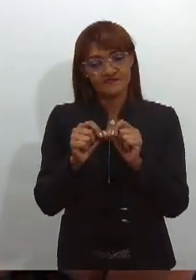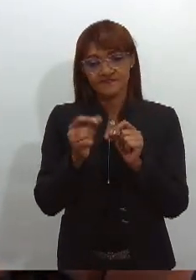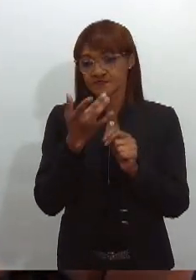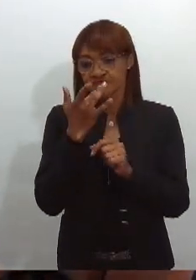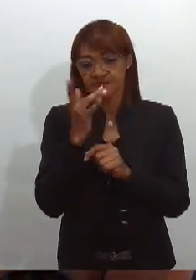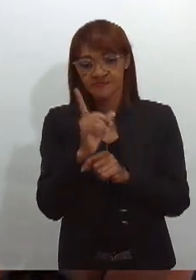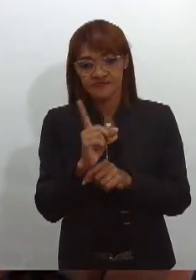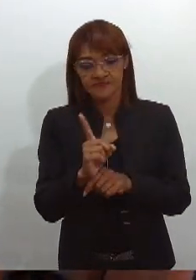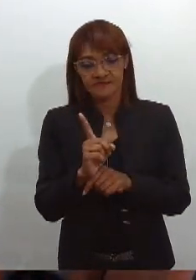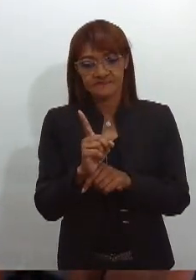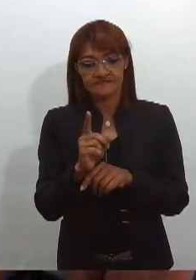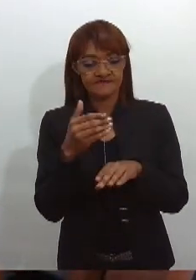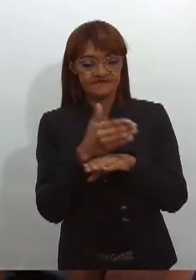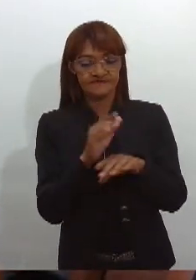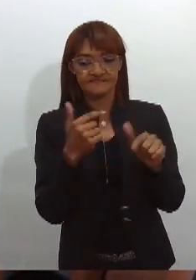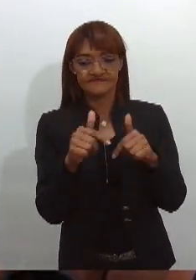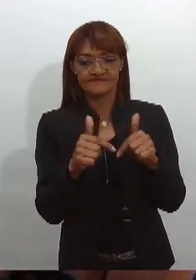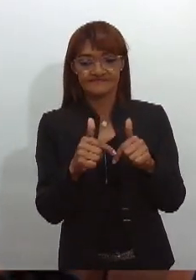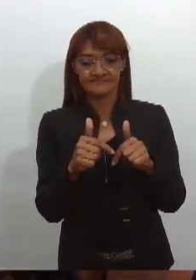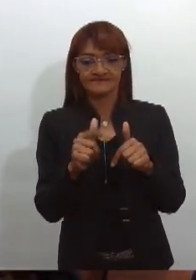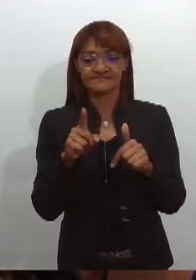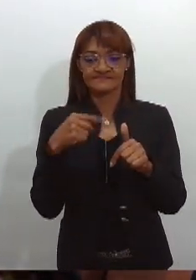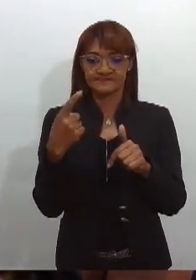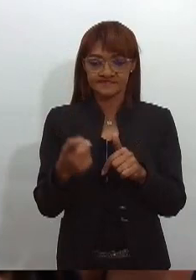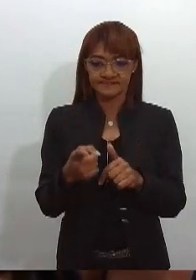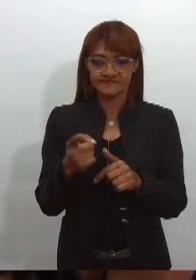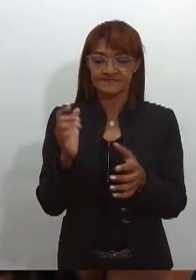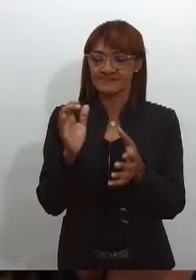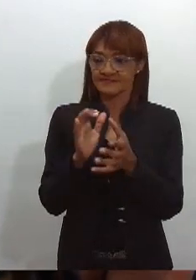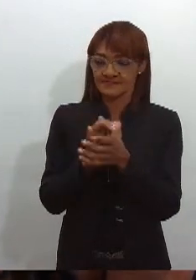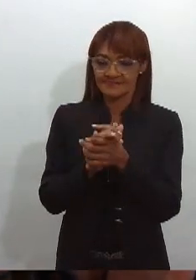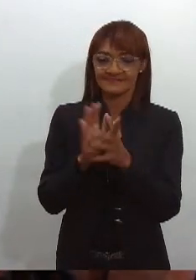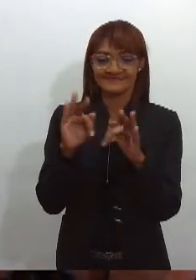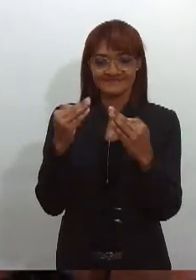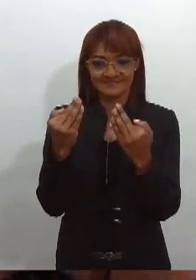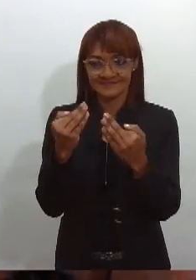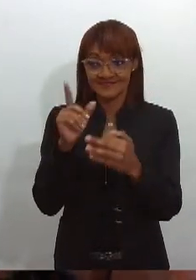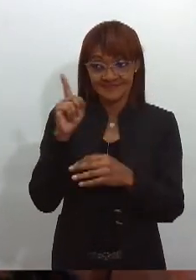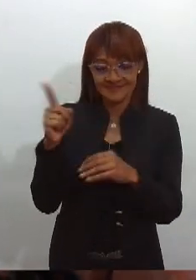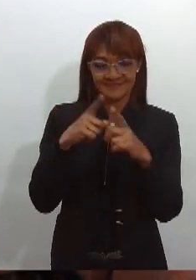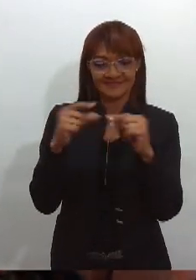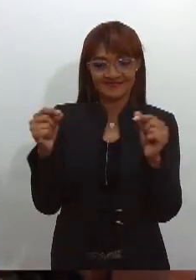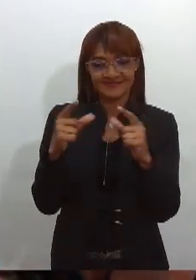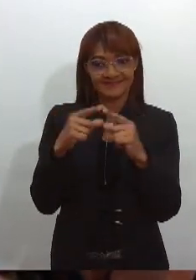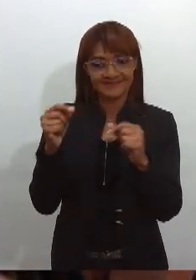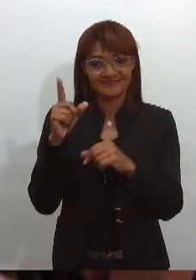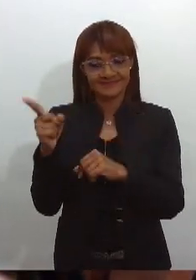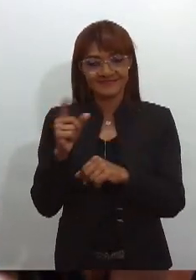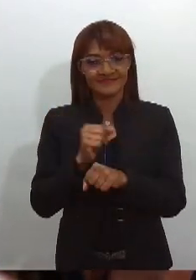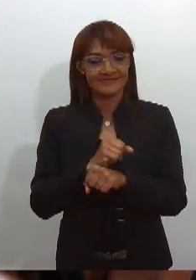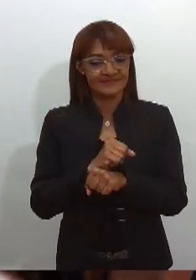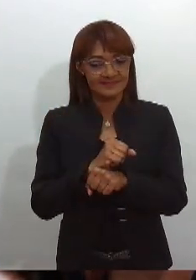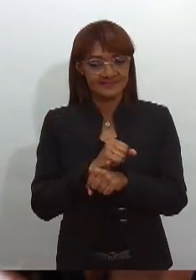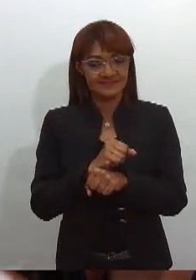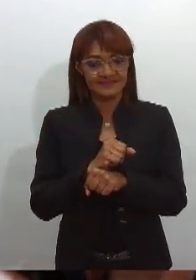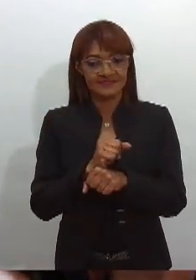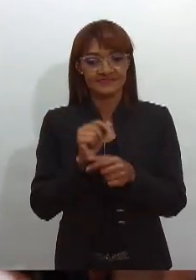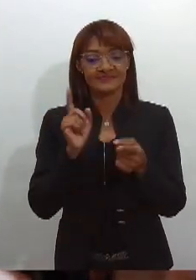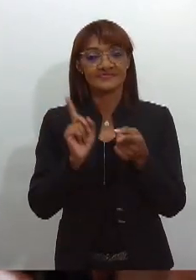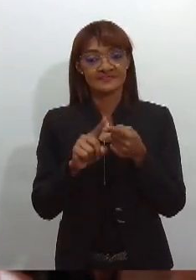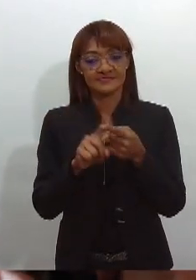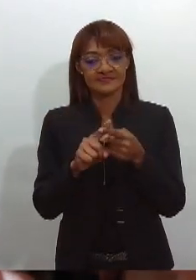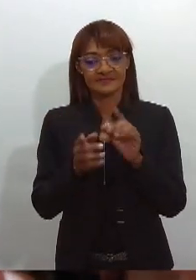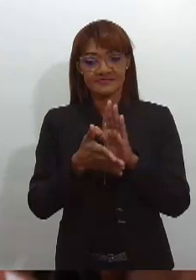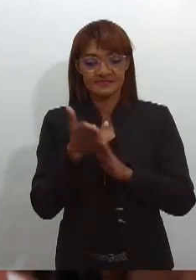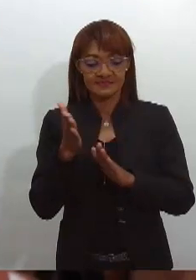trabalho, acabei constituindo família lá em Brasília, também de um sergipano. E aí, numa viagem para Aracaju,